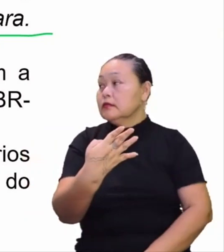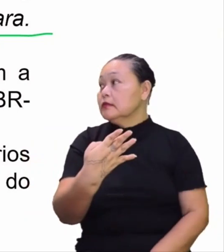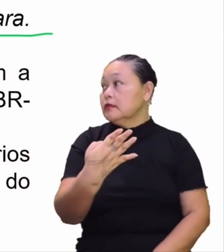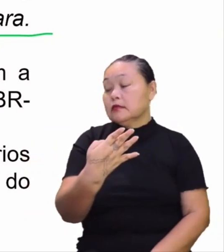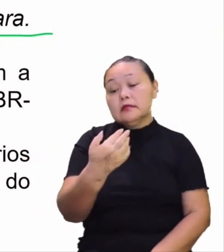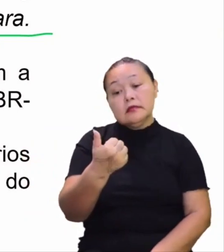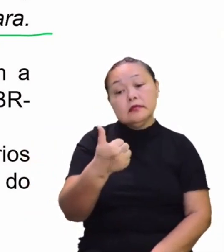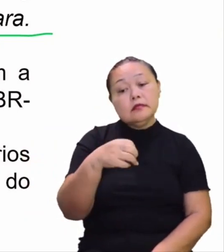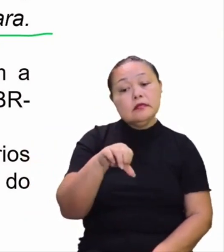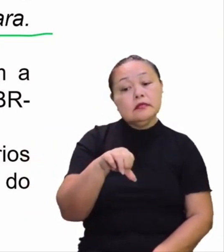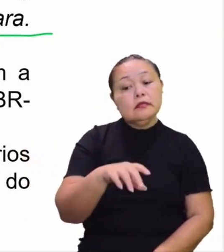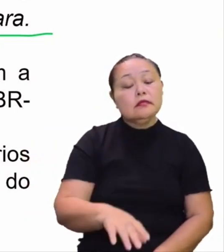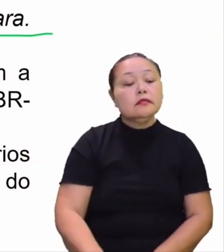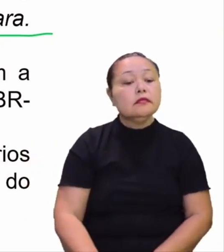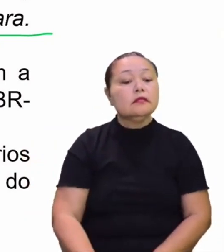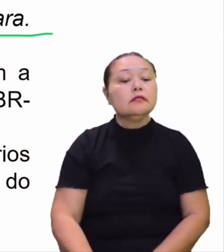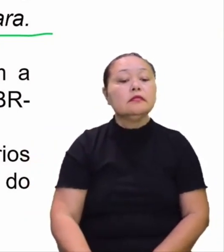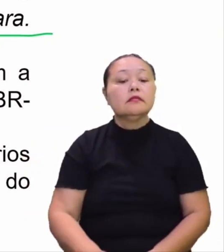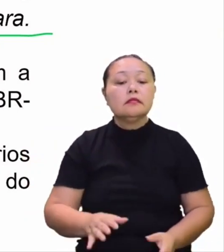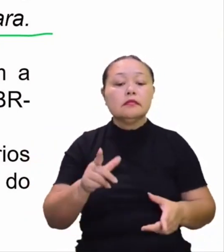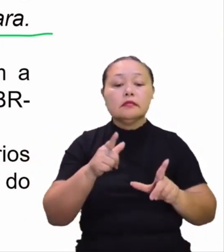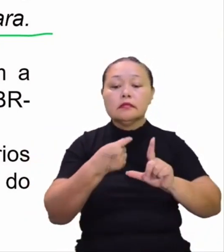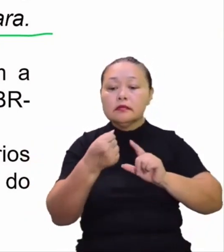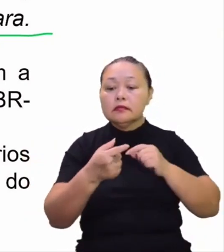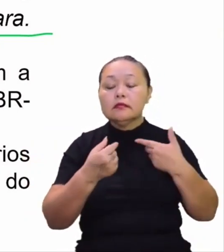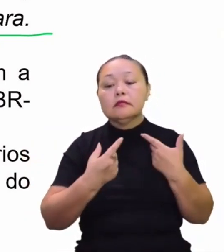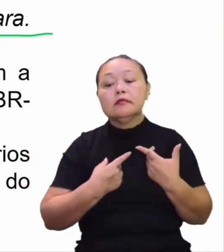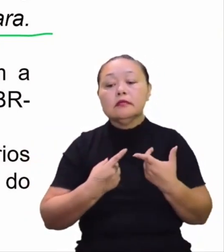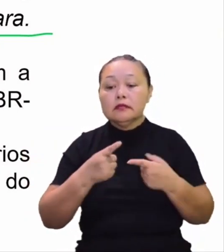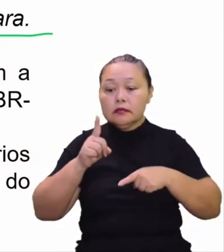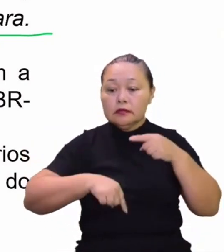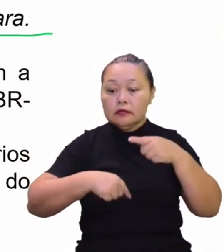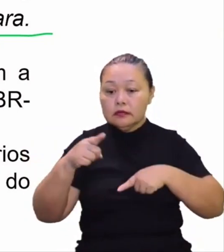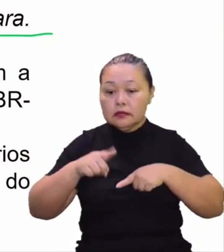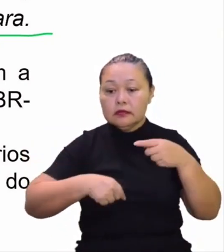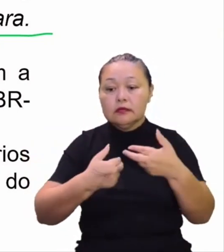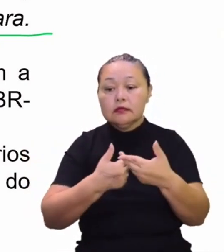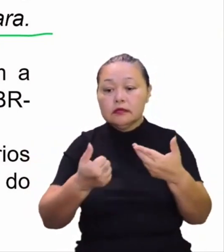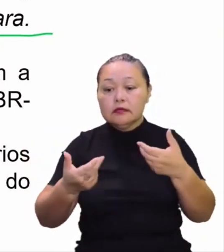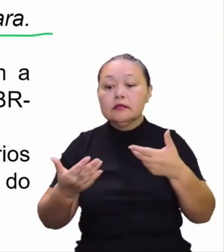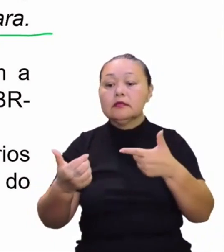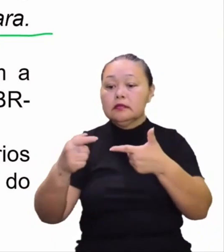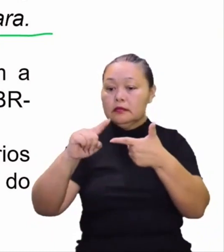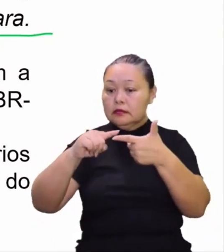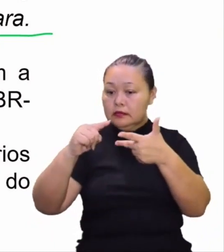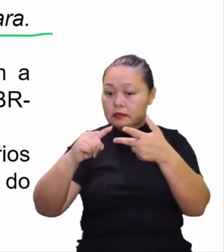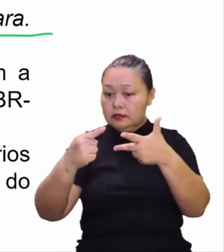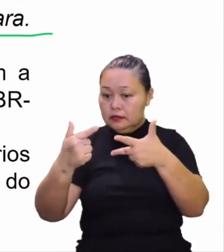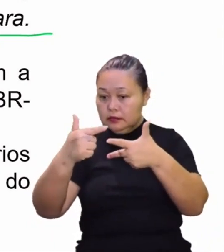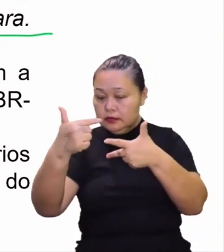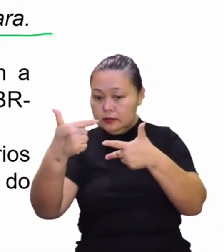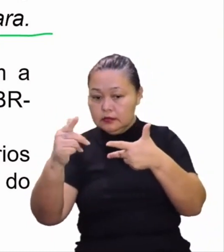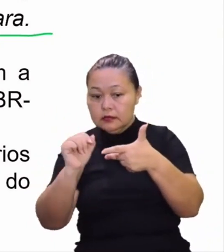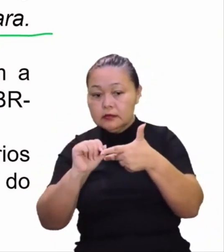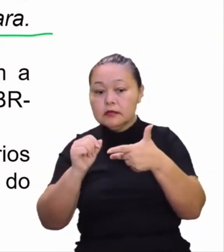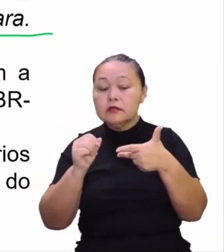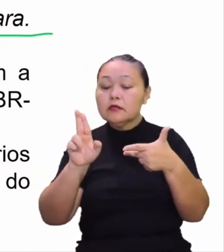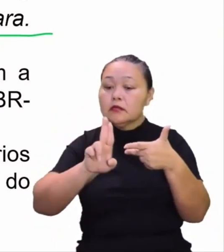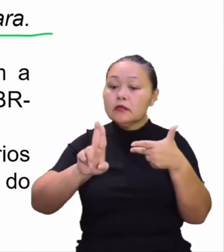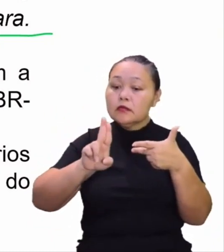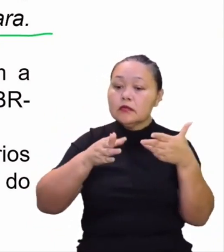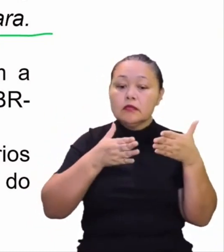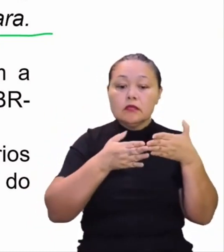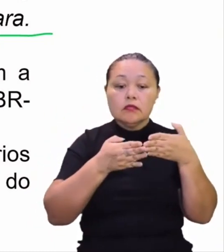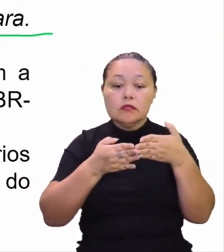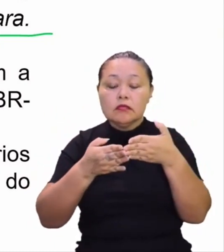BR-319. B. A logística de exportação de produtos primários pelo sistema fluvial